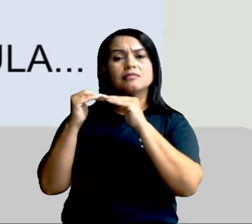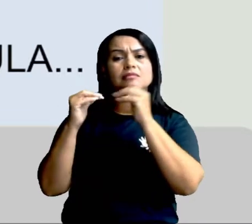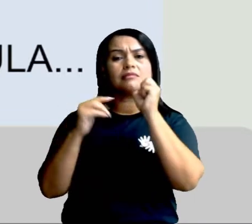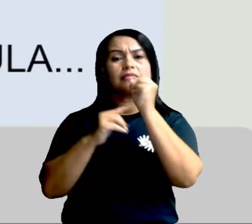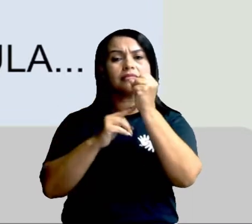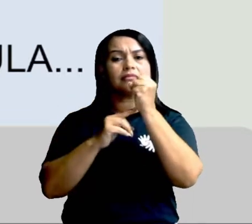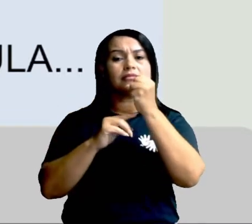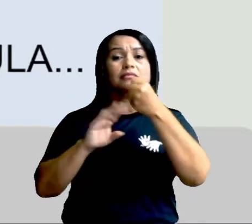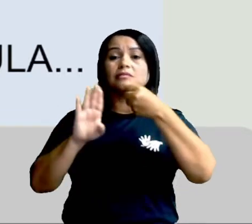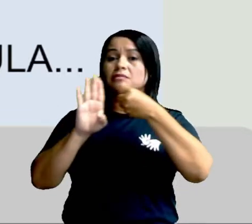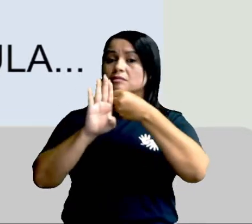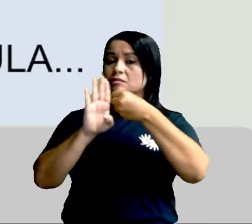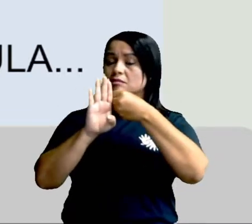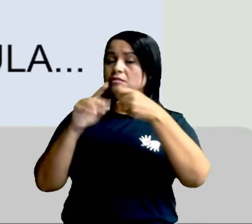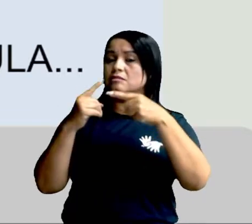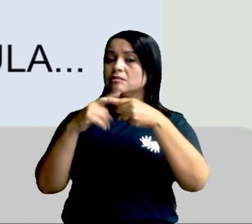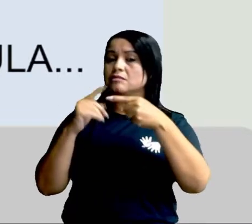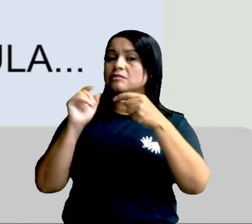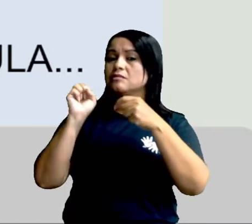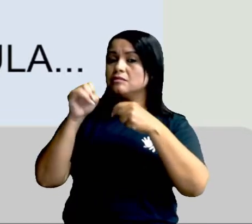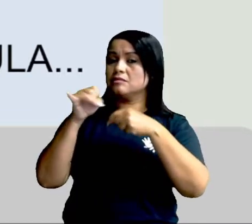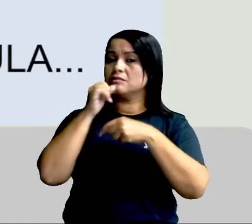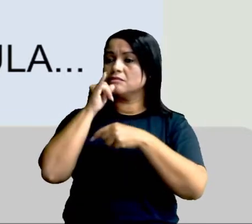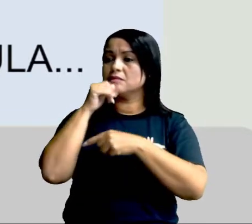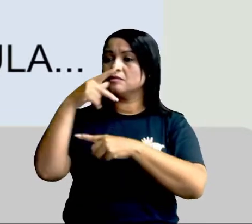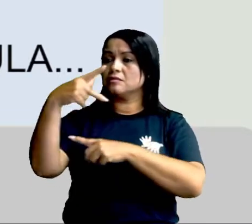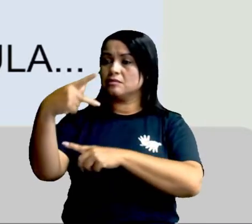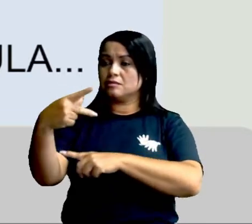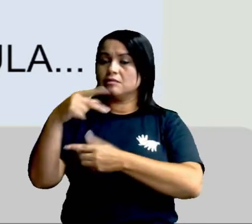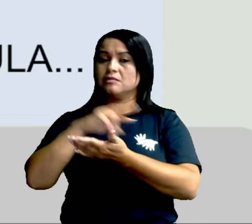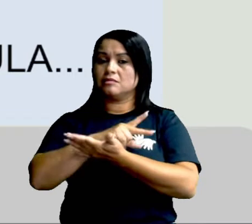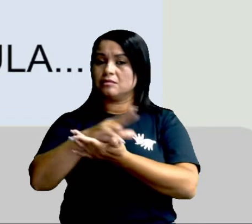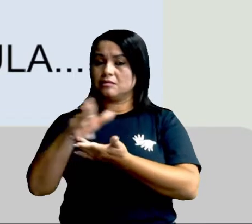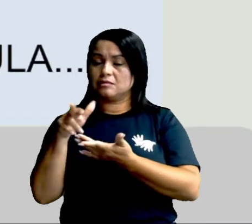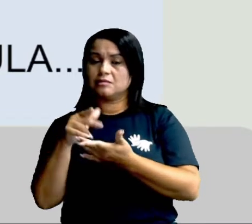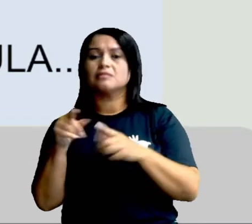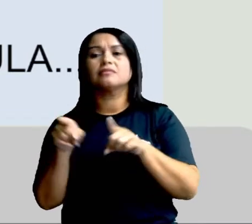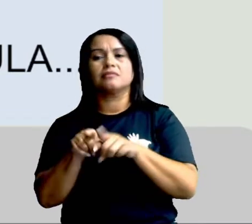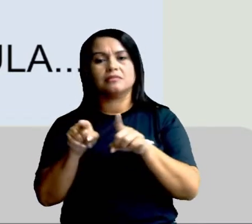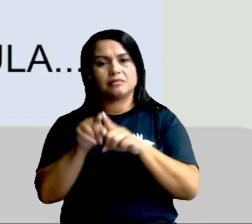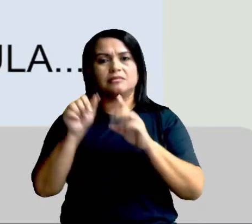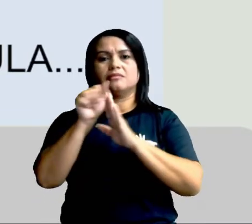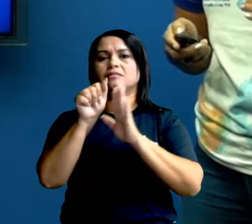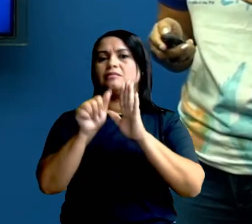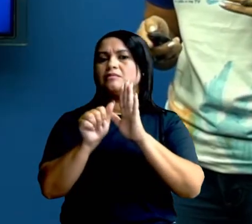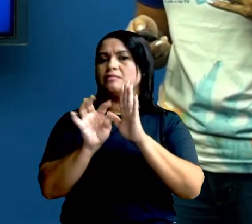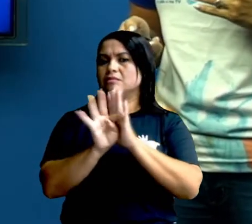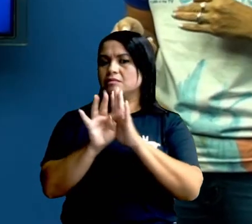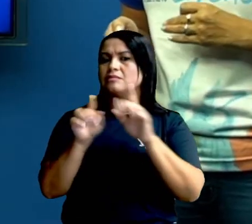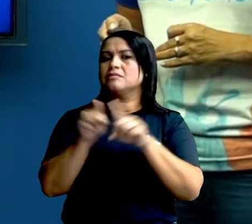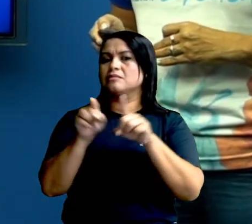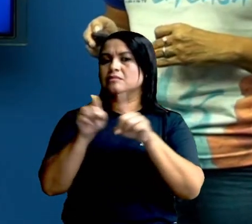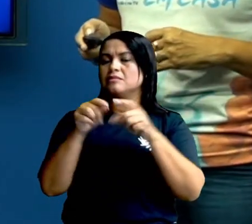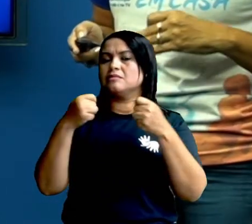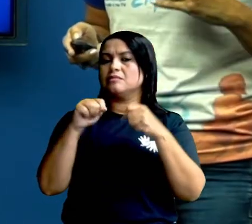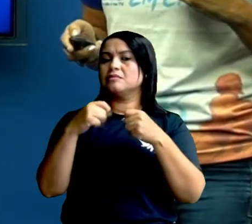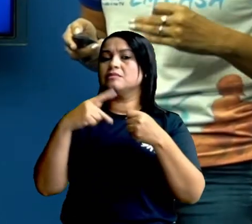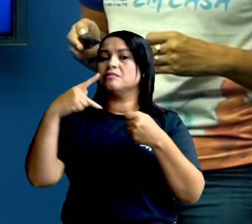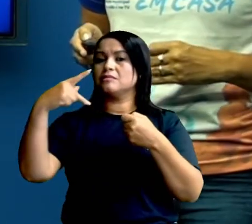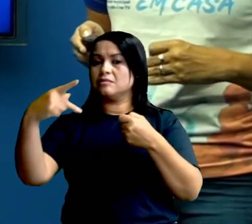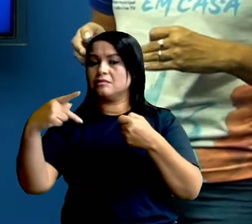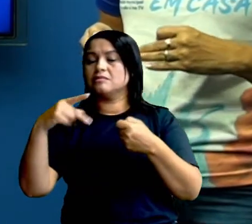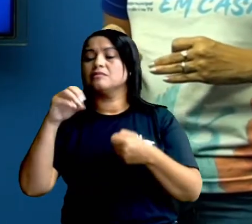o substantivo está no plural, ratinhos, meu artigo também vai ter que estar no